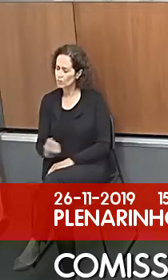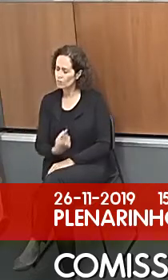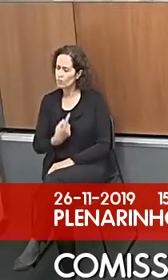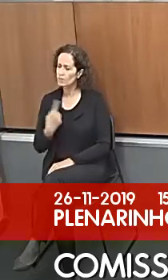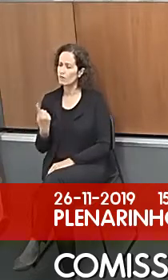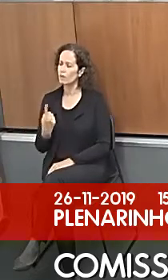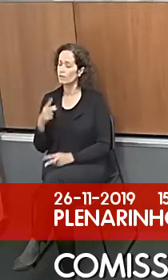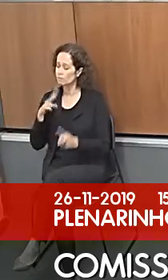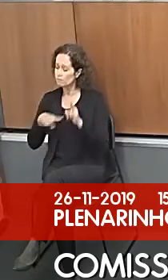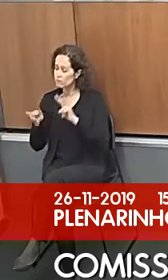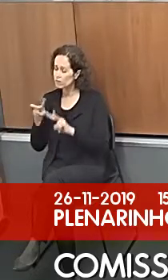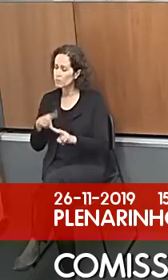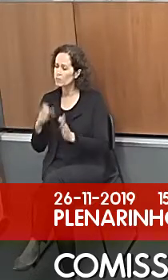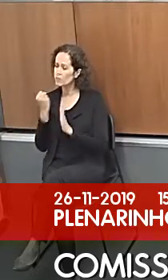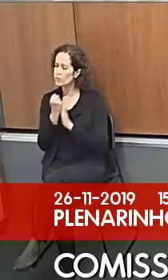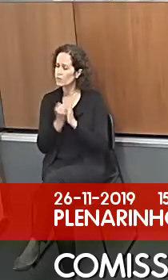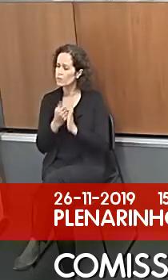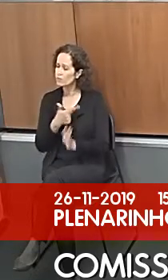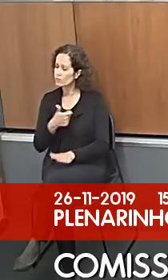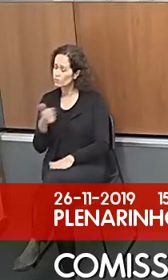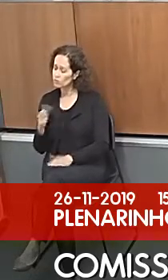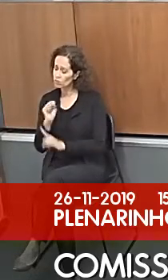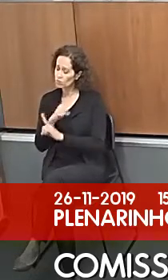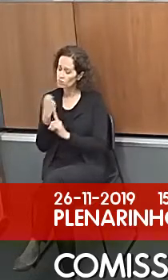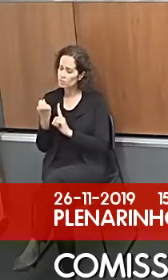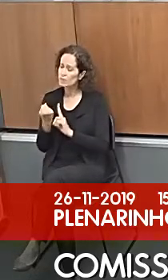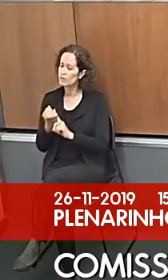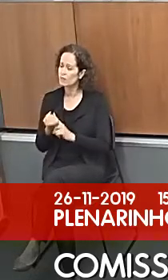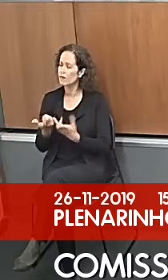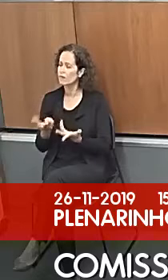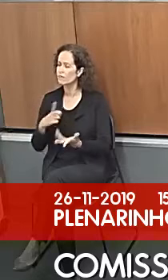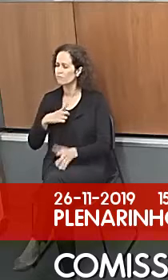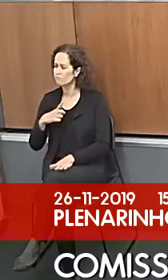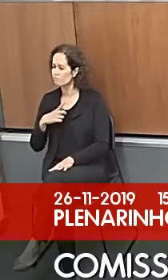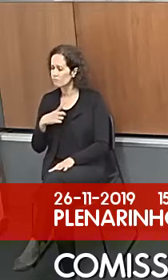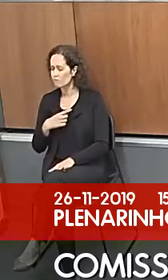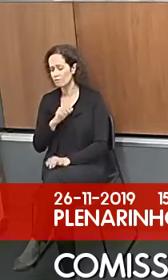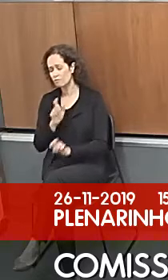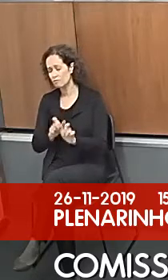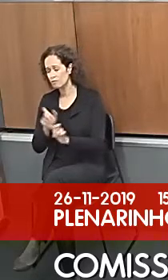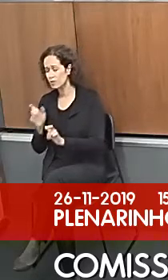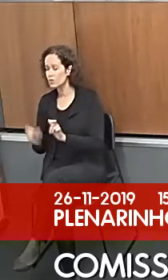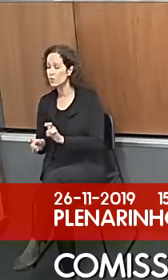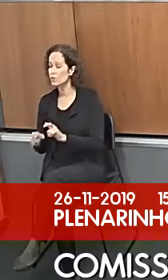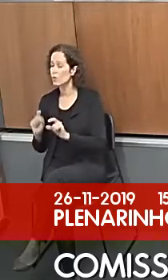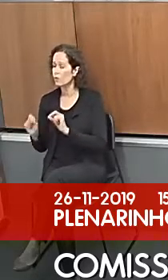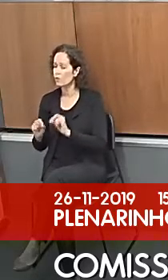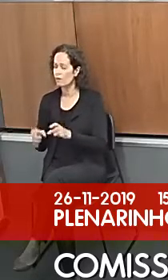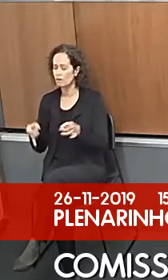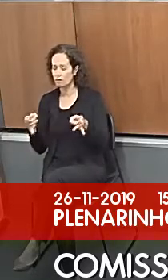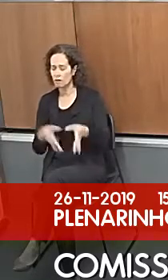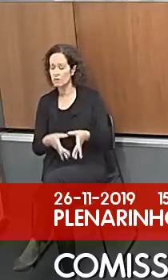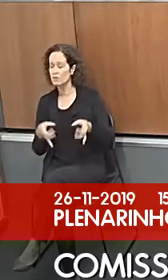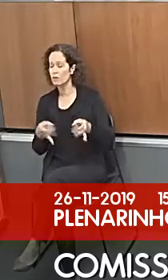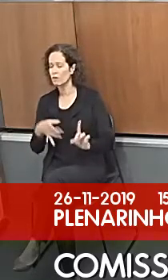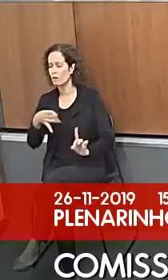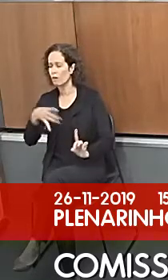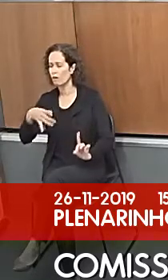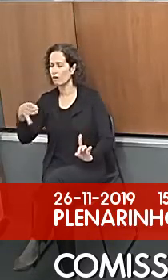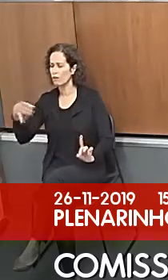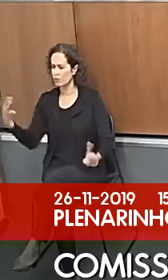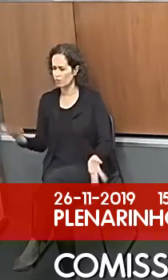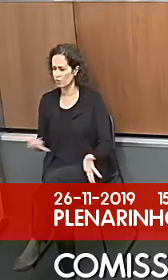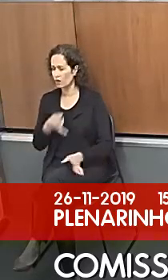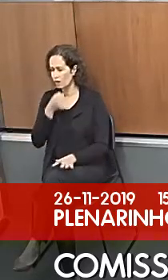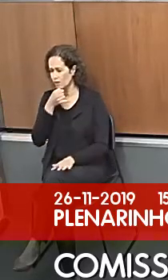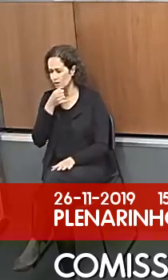em pleno século XXI, numa sociedade que temos muitos membros que ainda excluem, né? E é muito triste a gente ver isso.